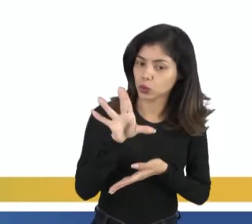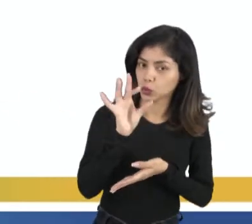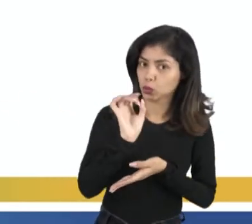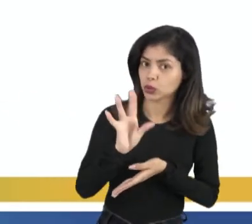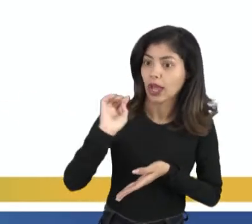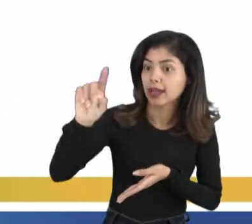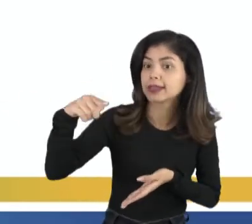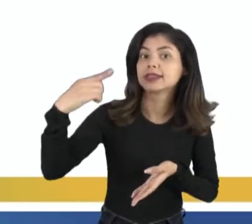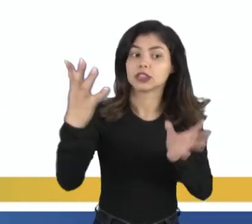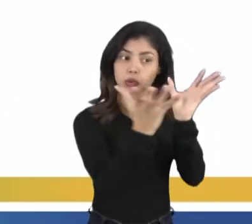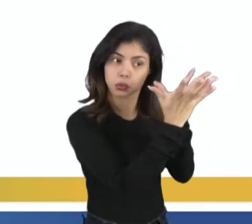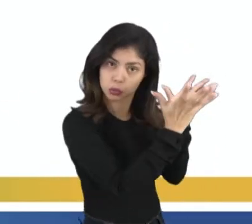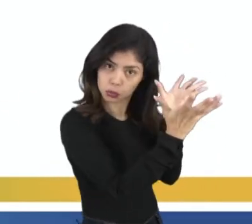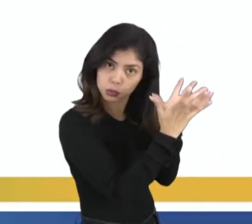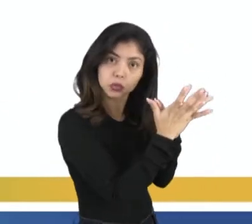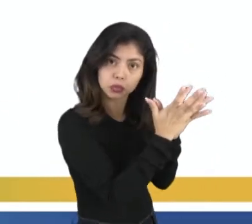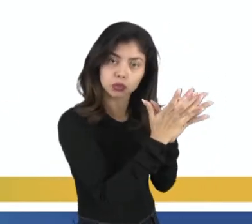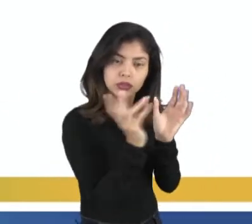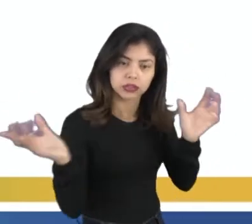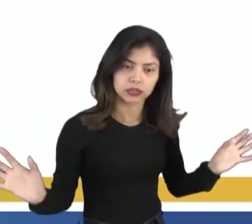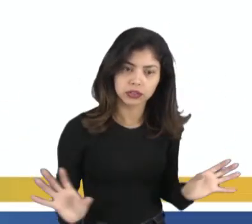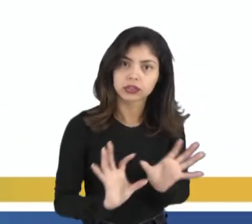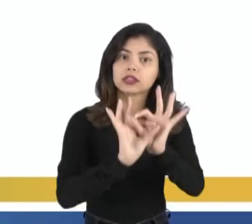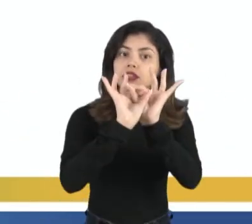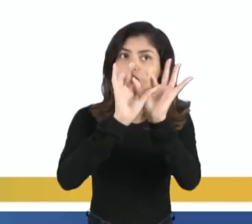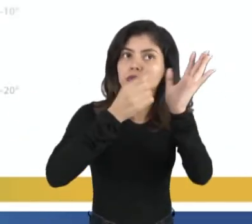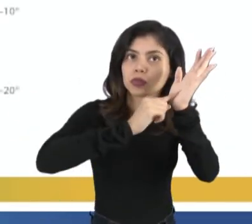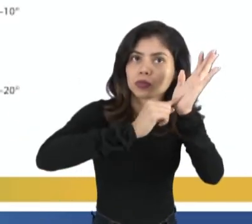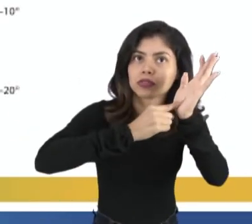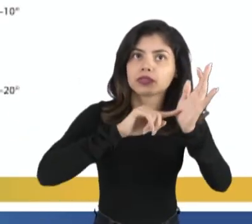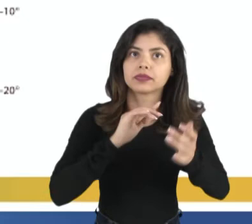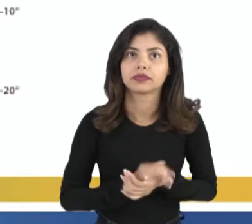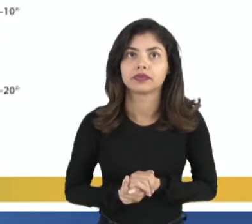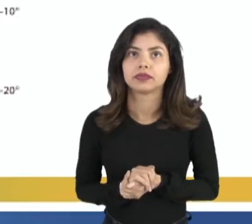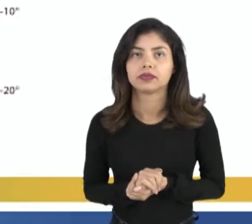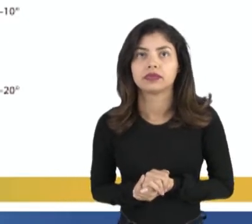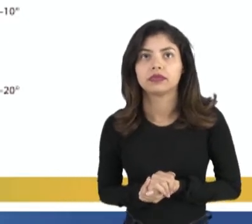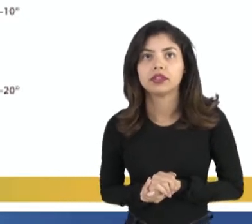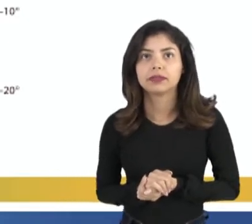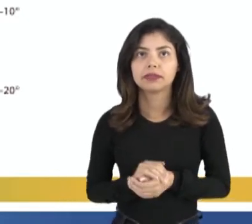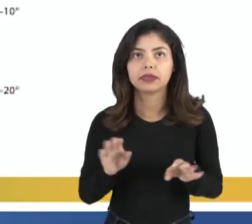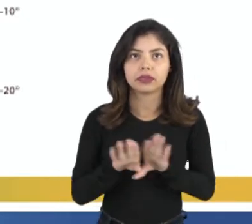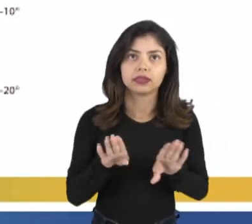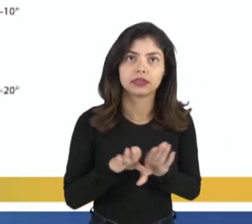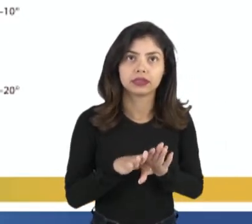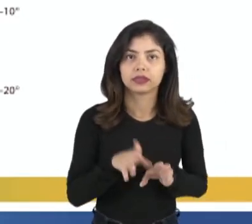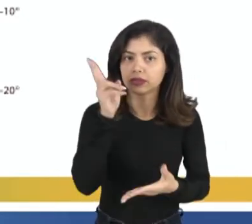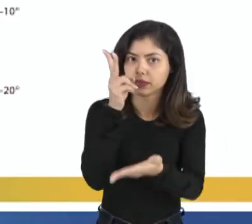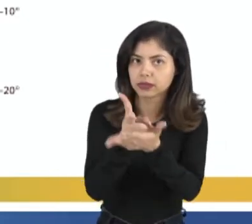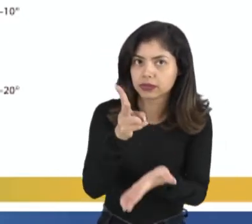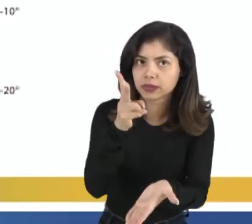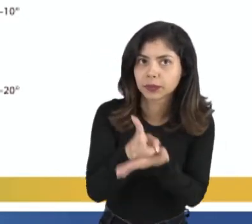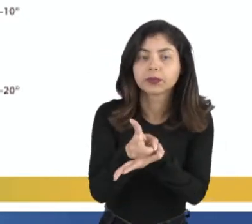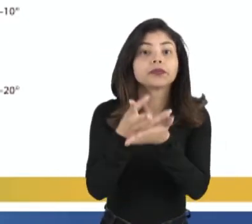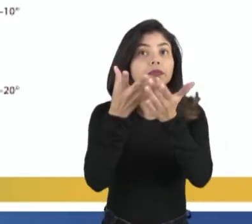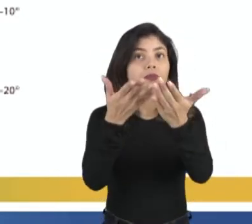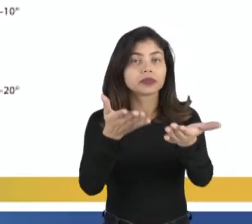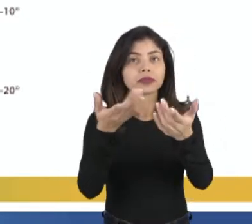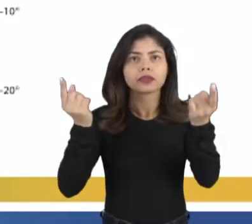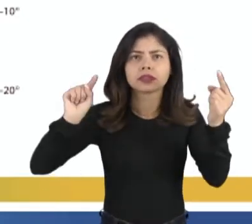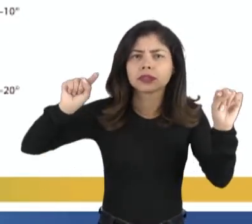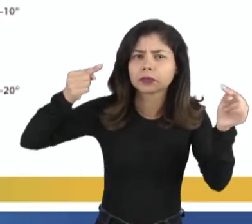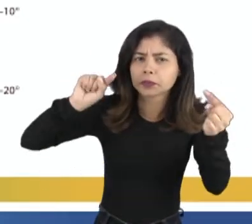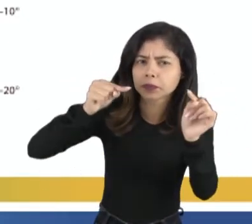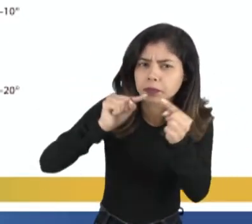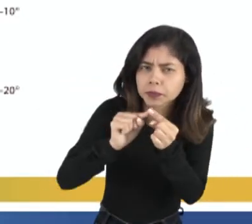não é só aquele conjunto de estrelas que está ligado por um cantinho ali constelação eu peguei a mesma constelação agora